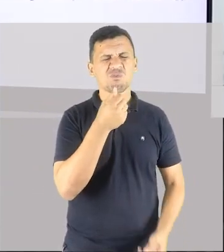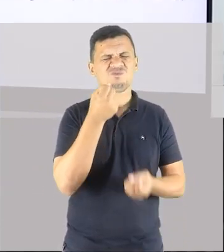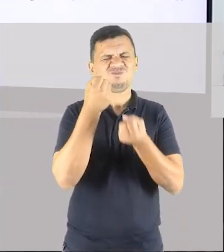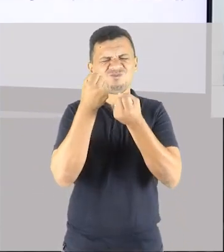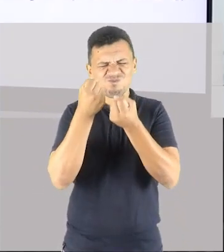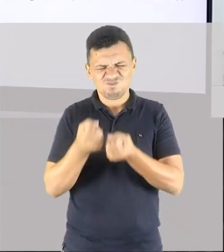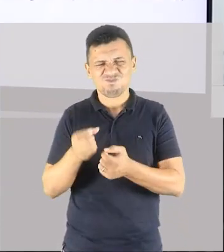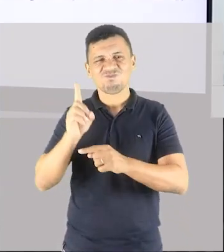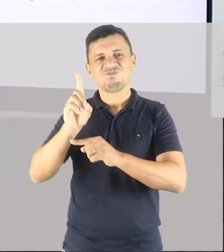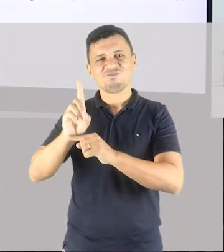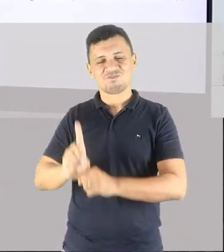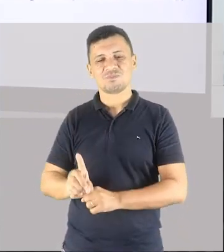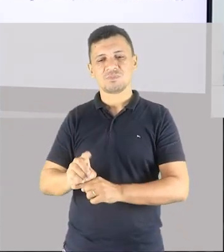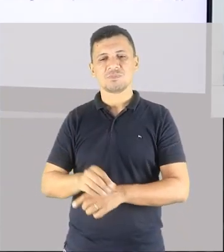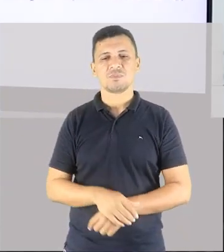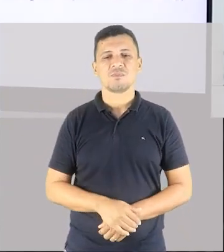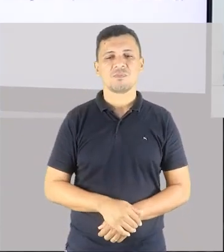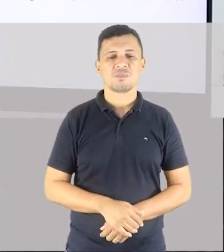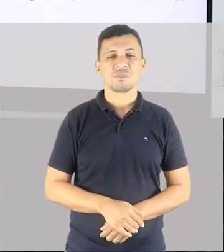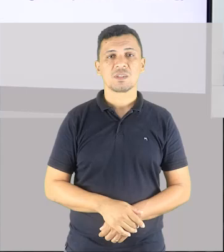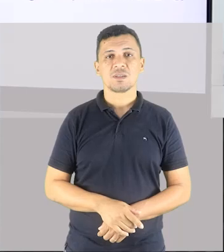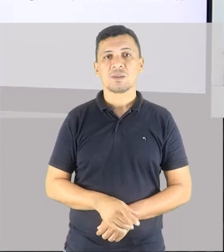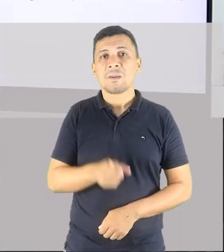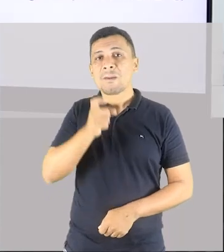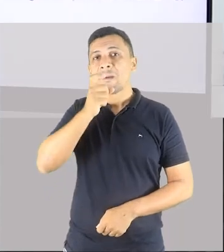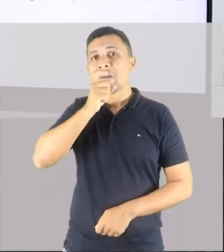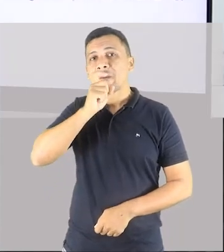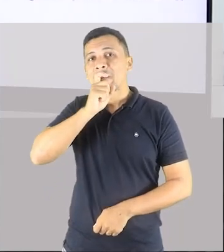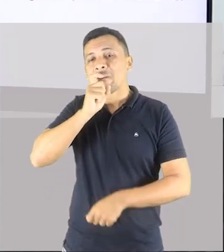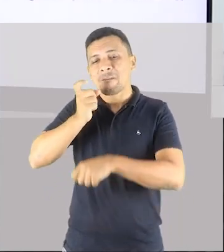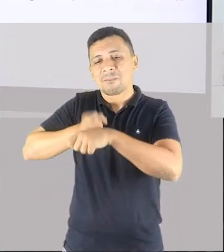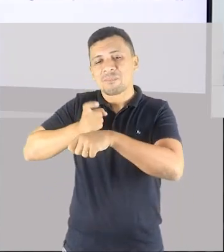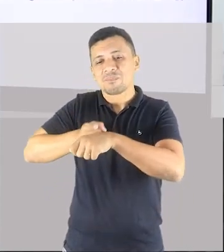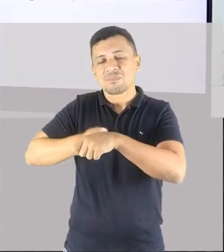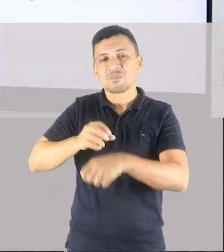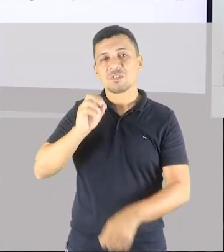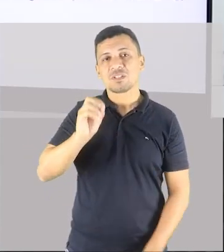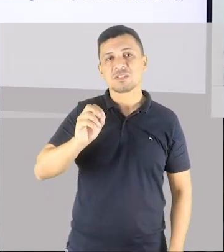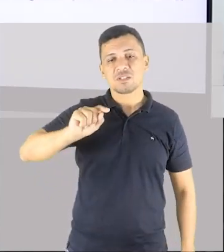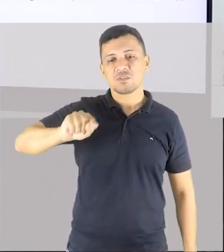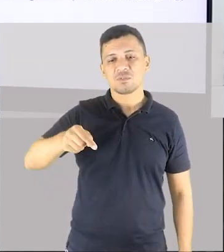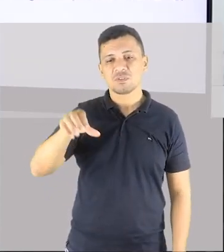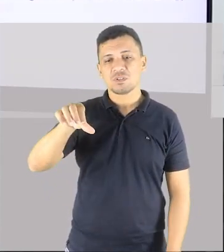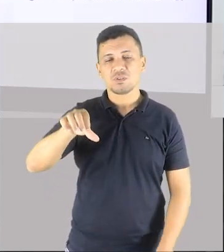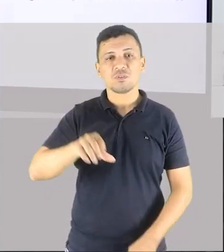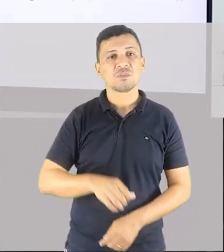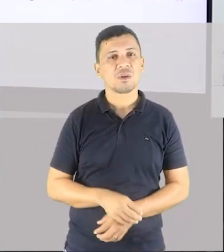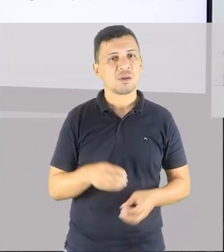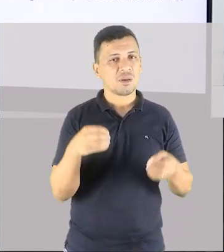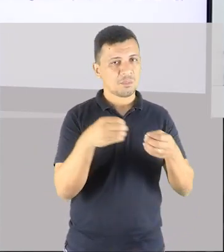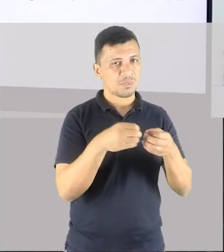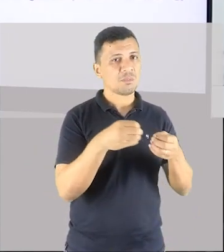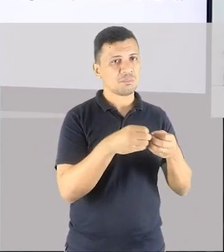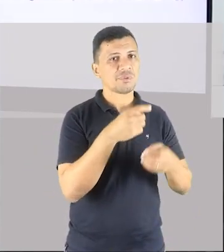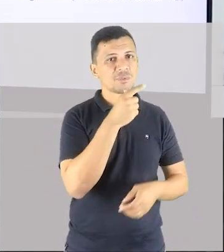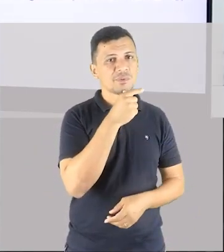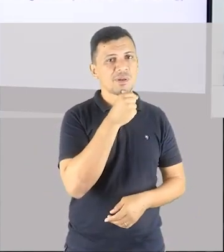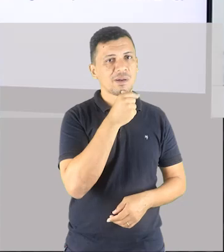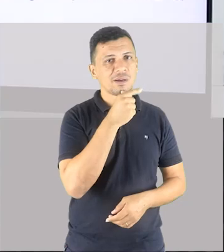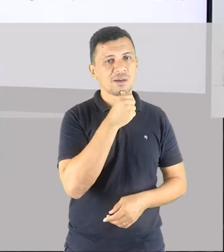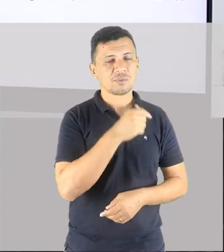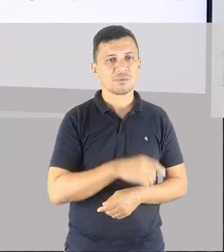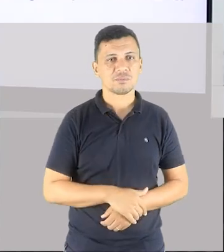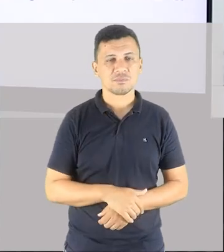muito denso, tá? E você tem o gelo, 0,9, que é bem próximo da água. Então,